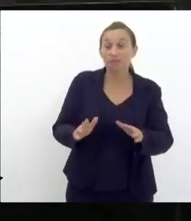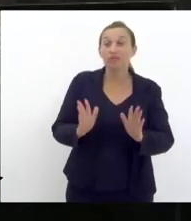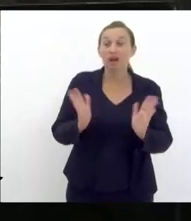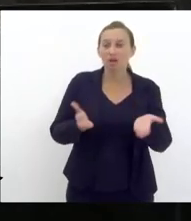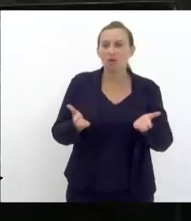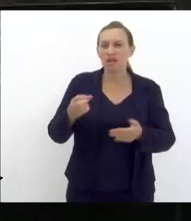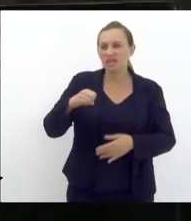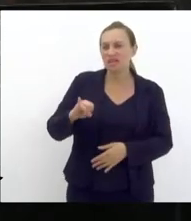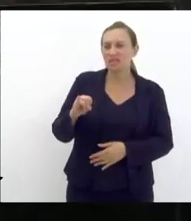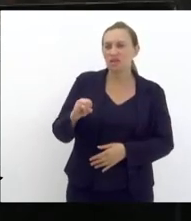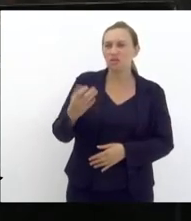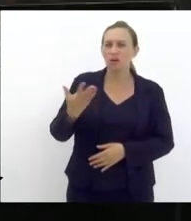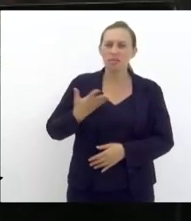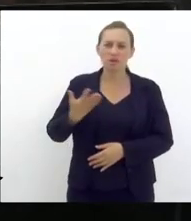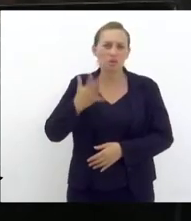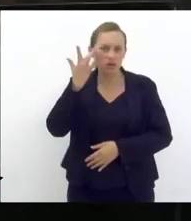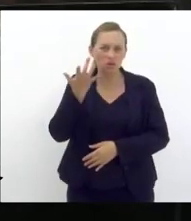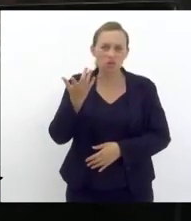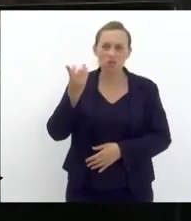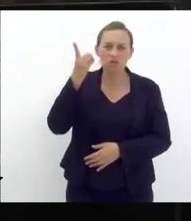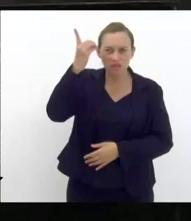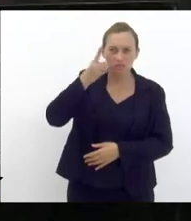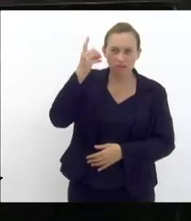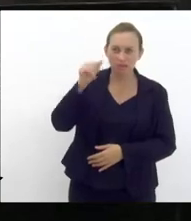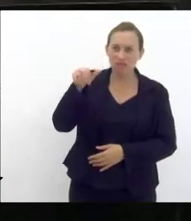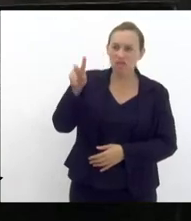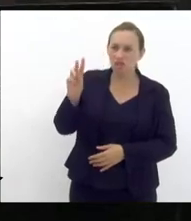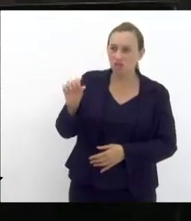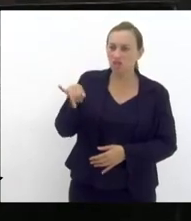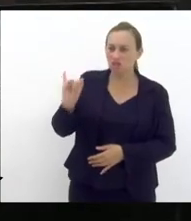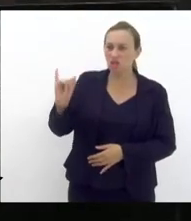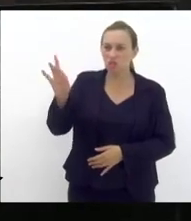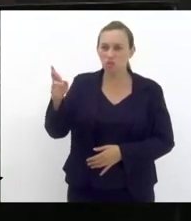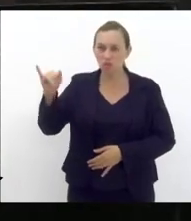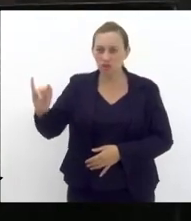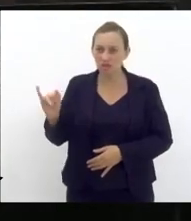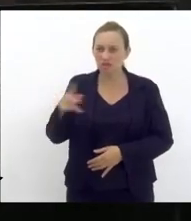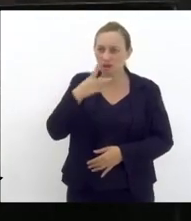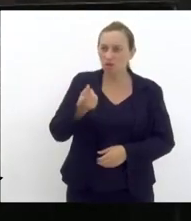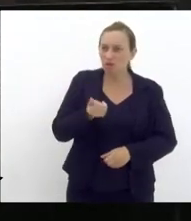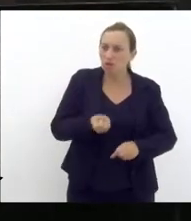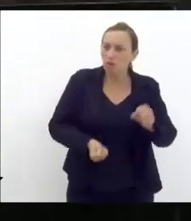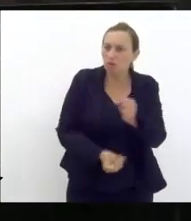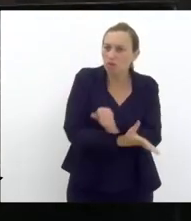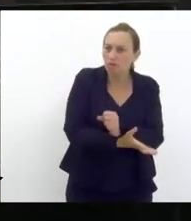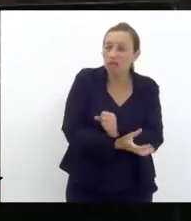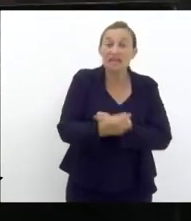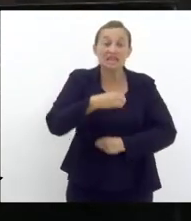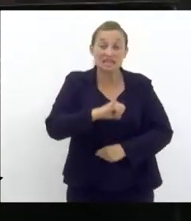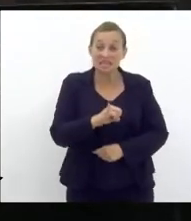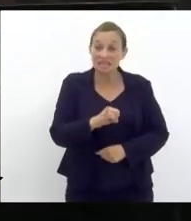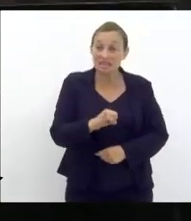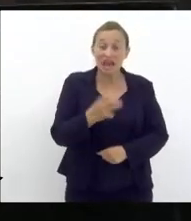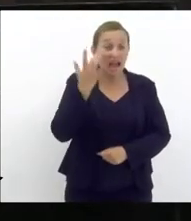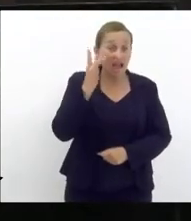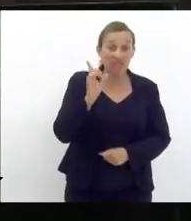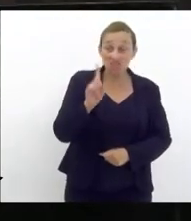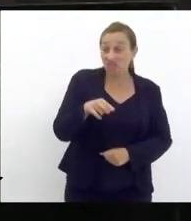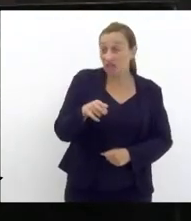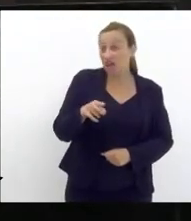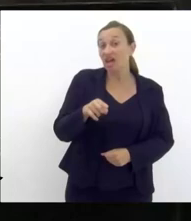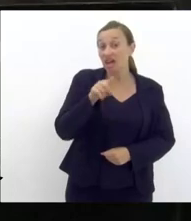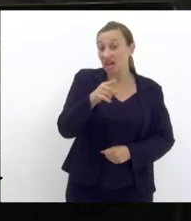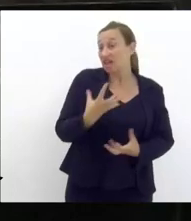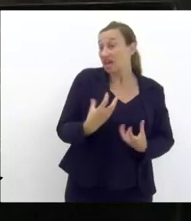se o colega achou que o deputado Yuri impôs a ele corrupção e se a carapuça serviu ele que